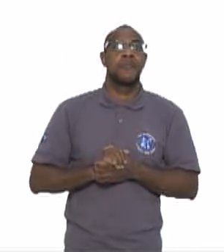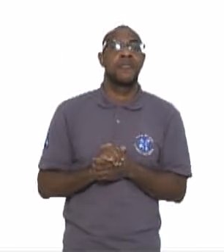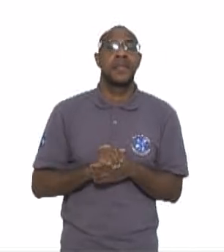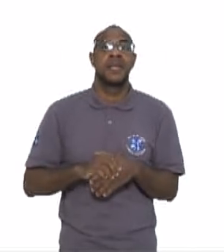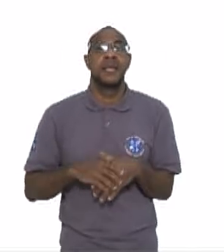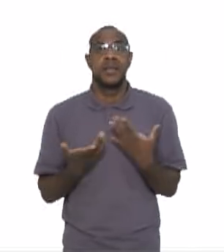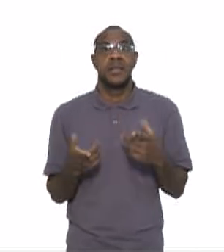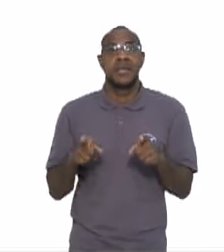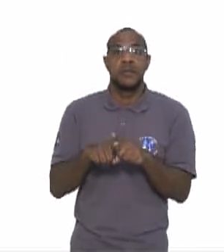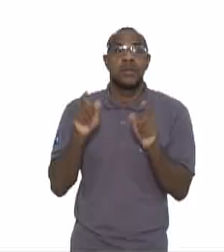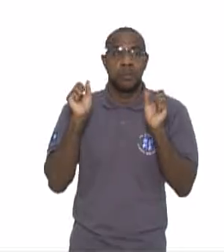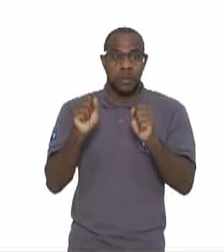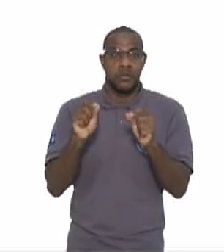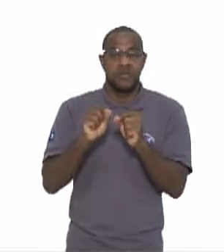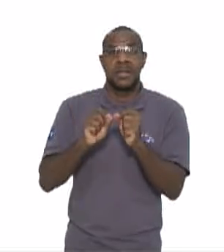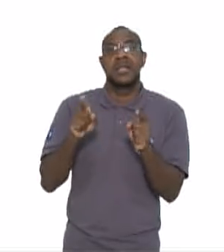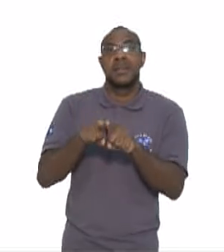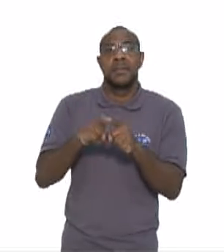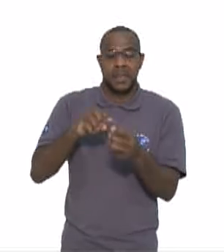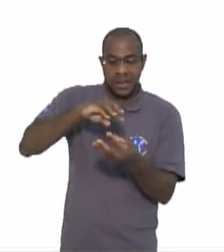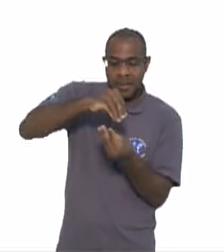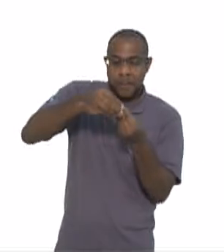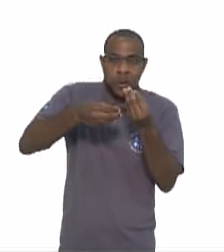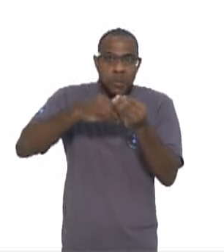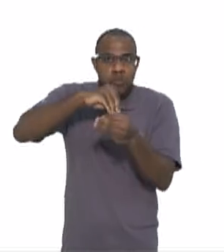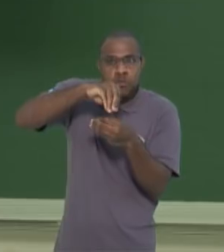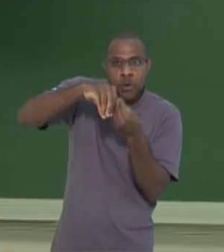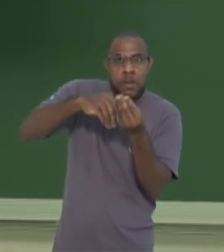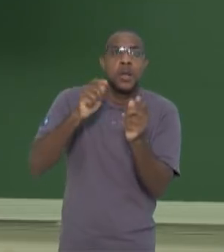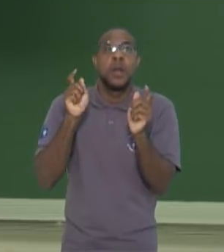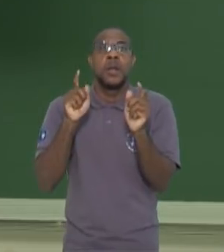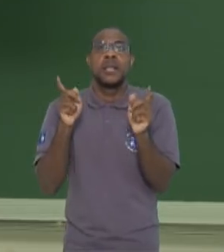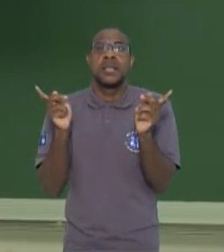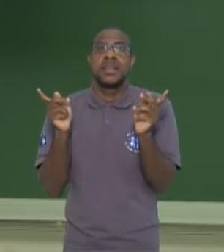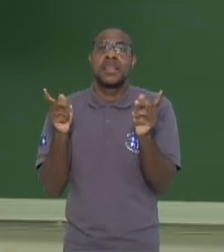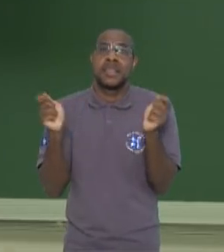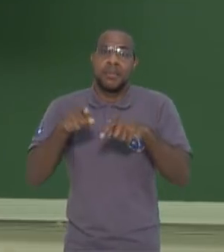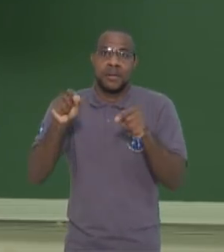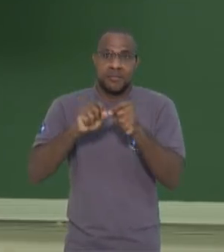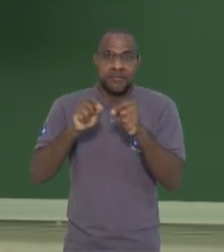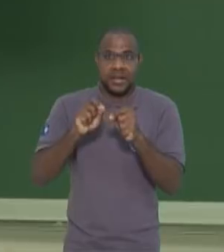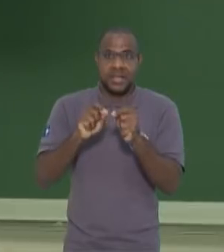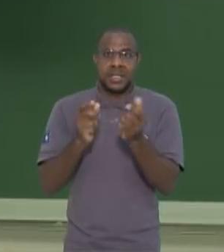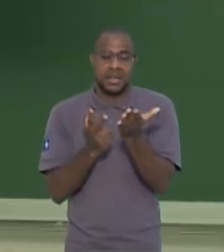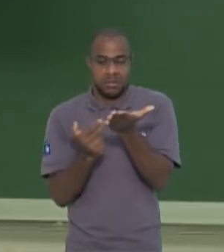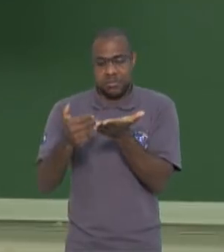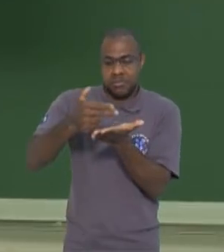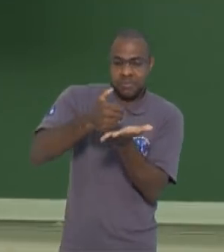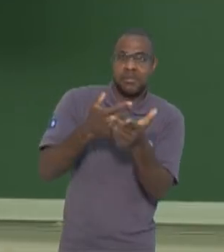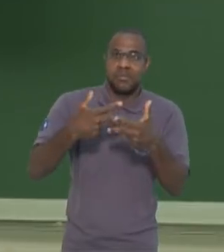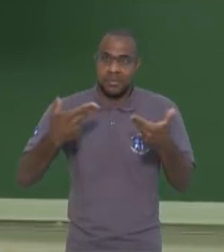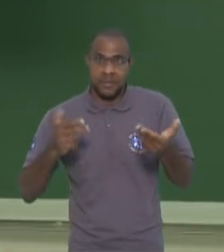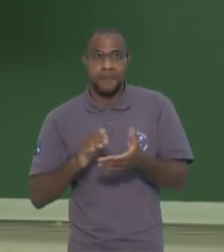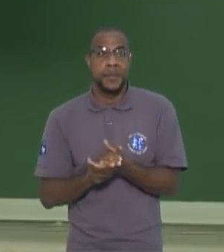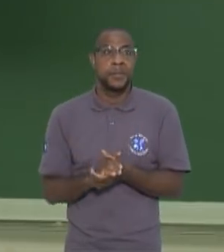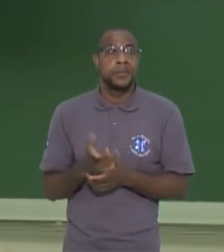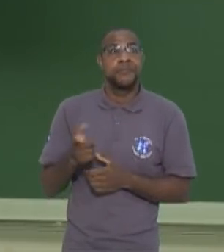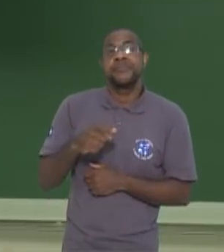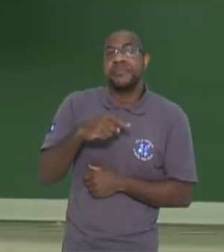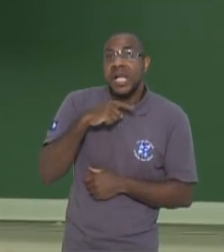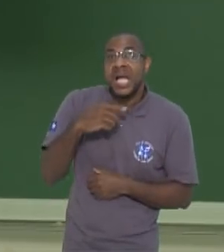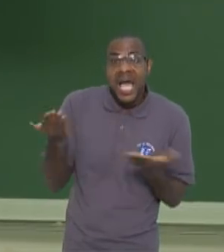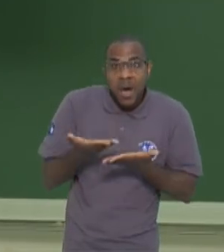outros, você poderá fazer esses personagens tridimensional. Então não é para você trabalhar com a modelagem agora, exatamente porque não dá tempo, né, de